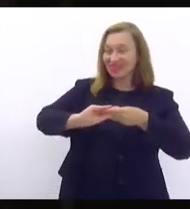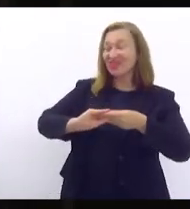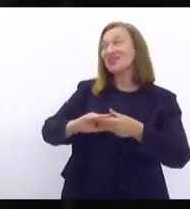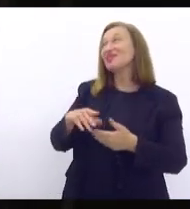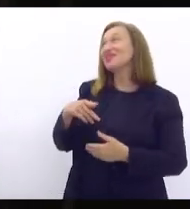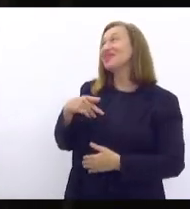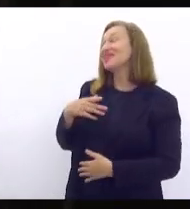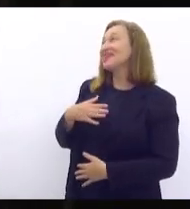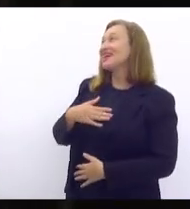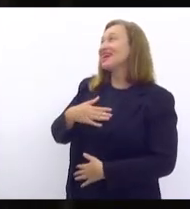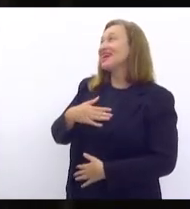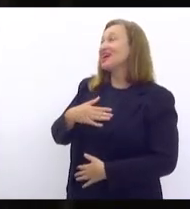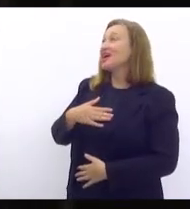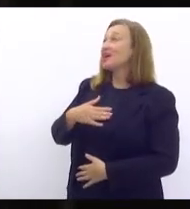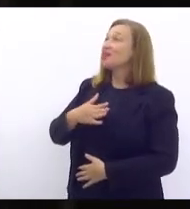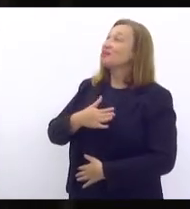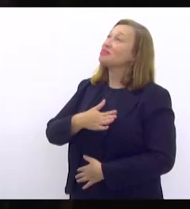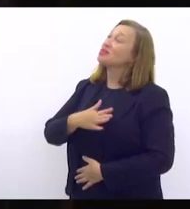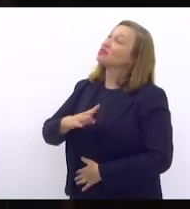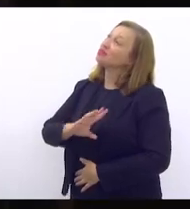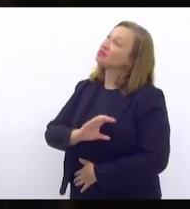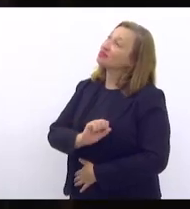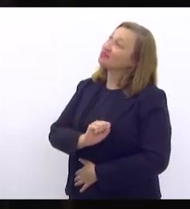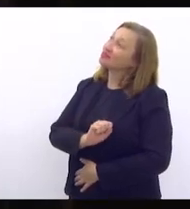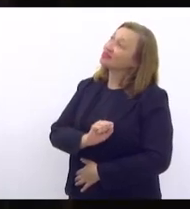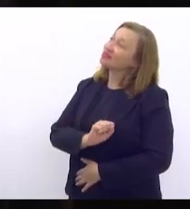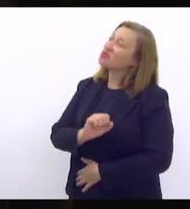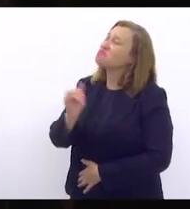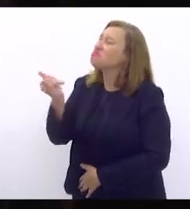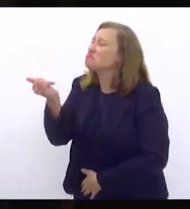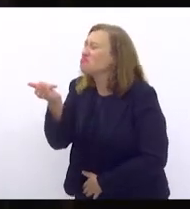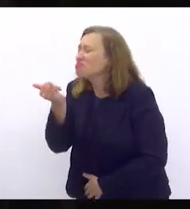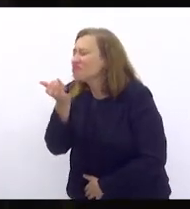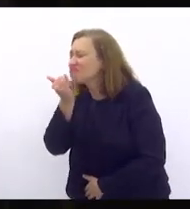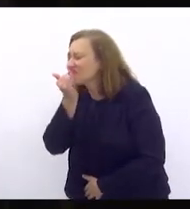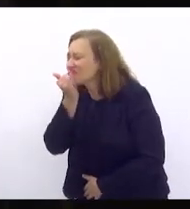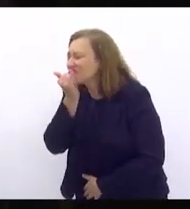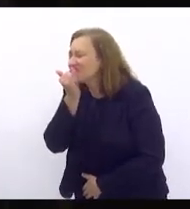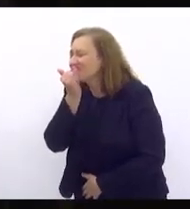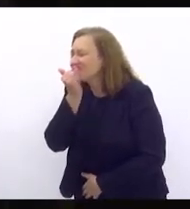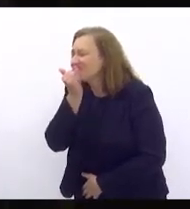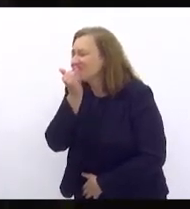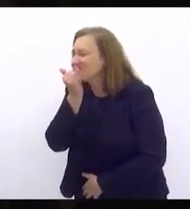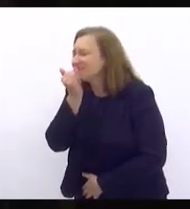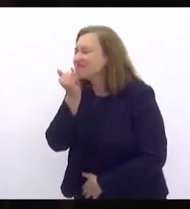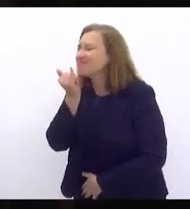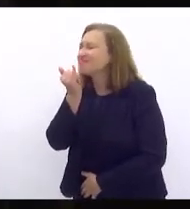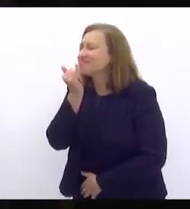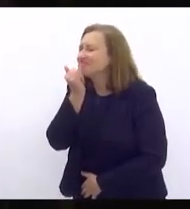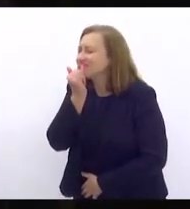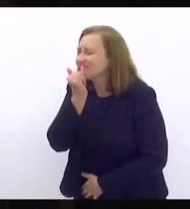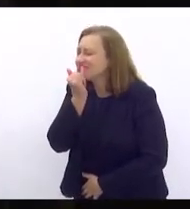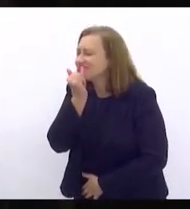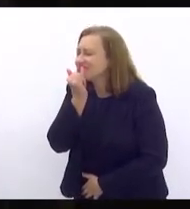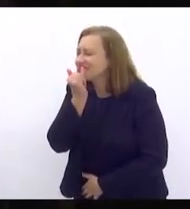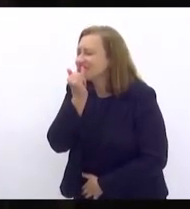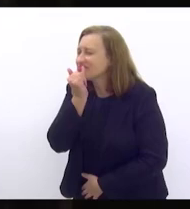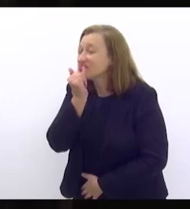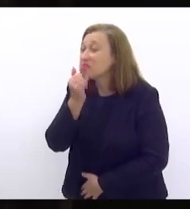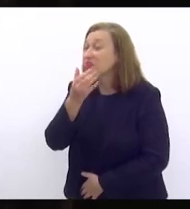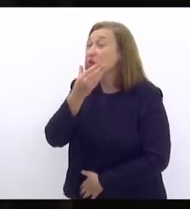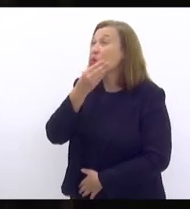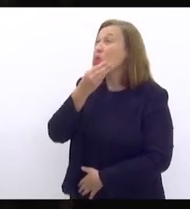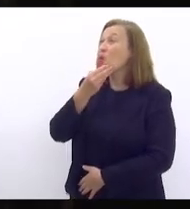falei, Gorete, me perdoa. Me perdoa por esse